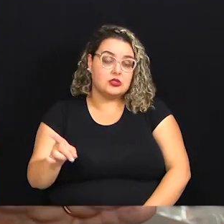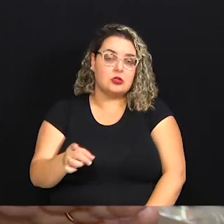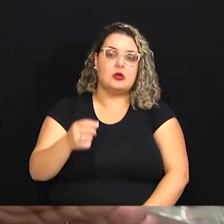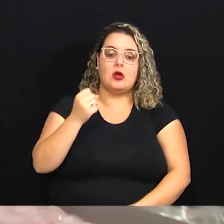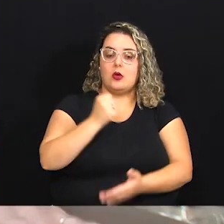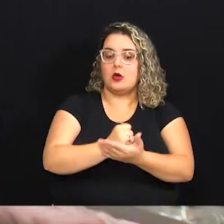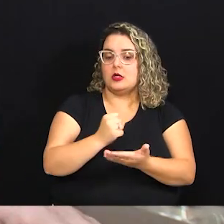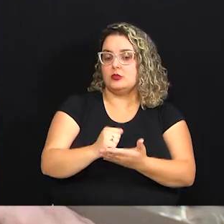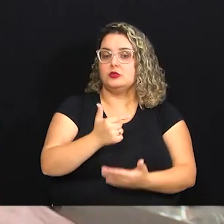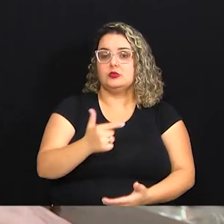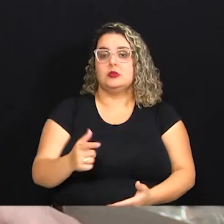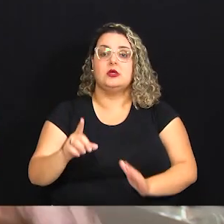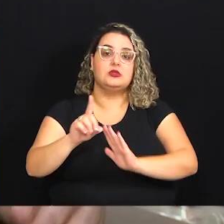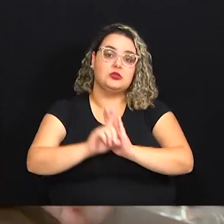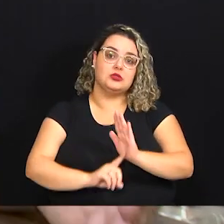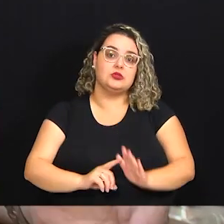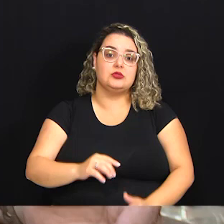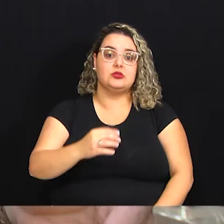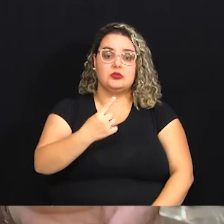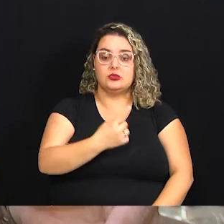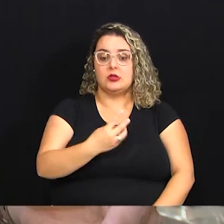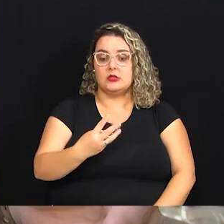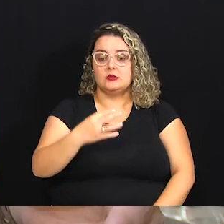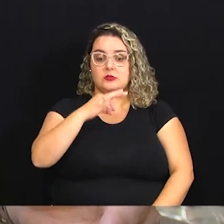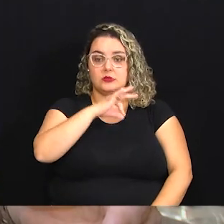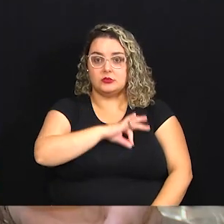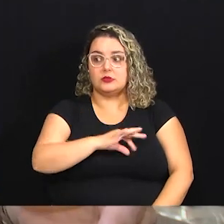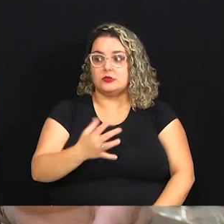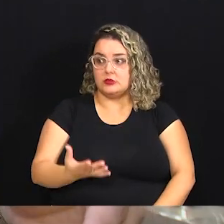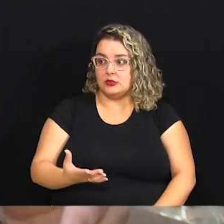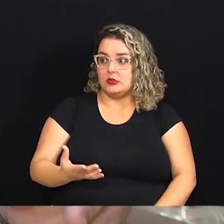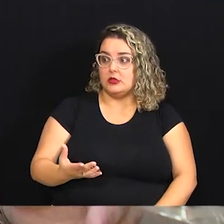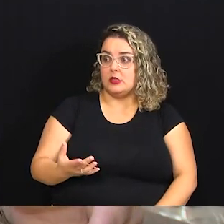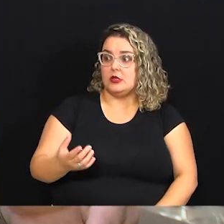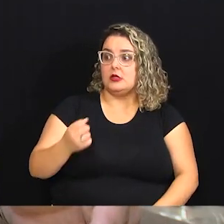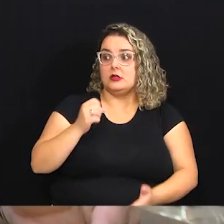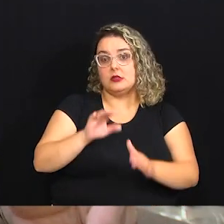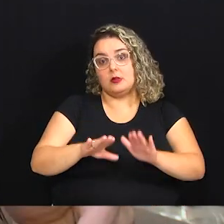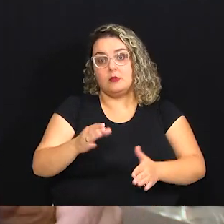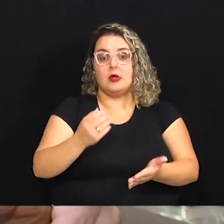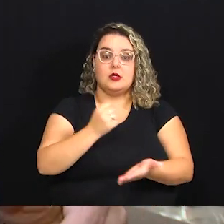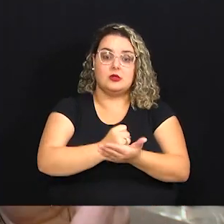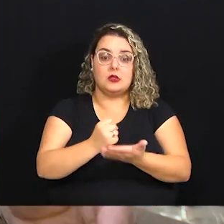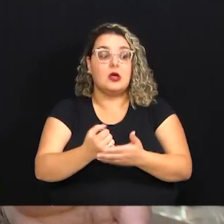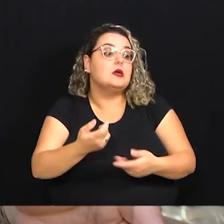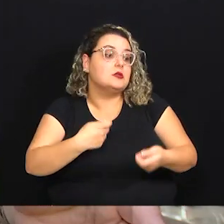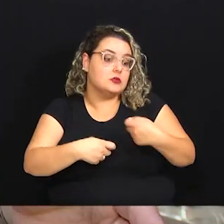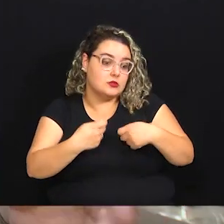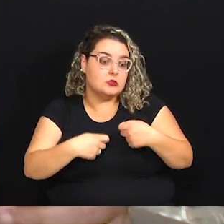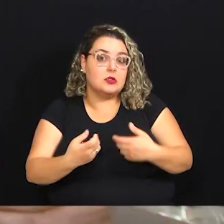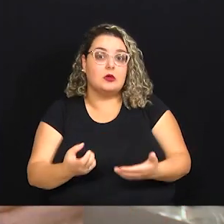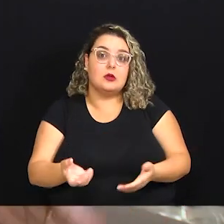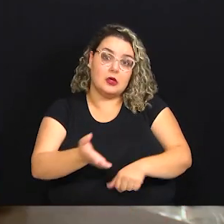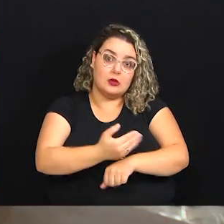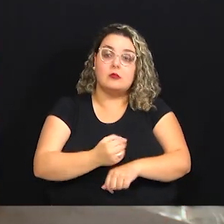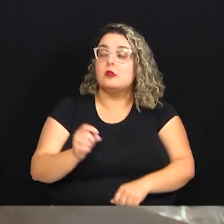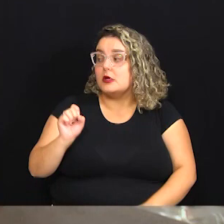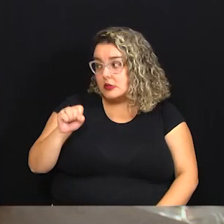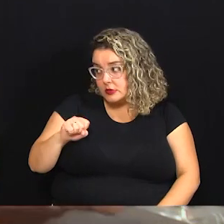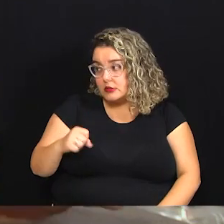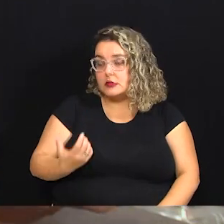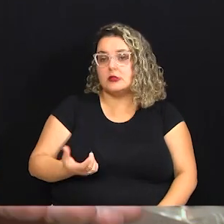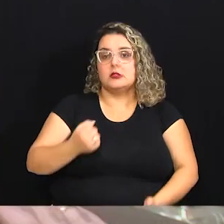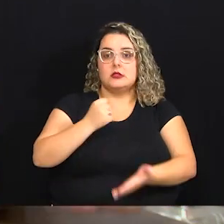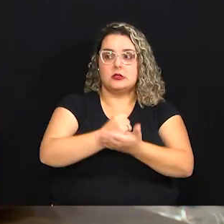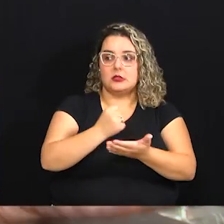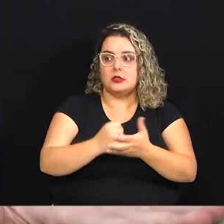de ser contrato, não tem direito ao 13º, mas depende do que está no contrato. Se for negociado antes, né? Sem dúvida nenhuma. Negociou,